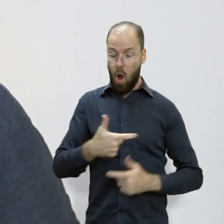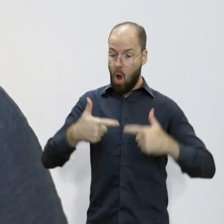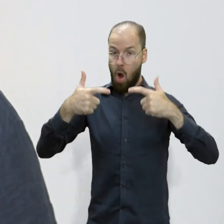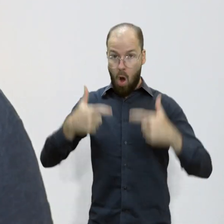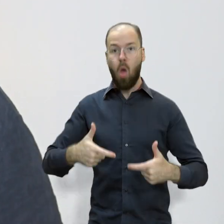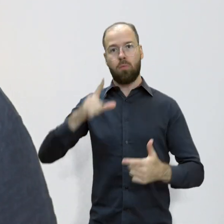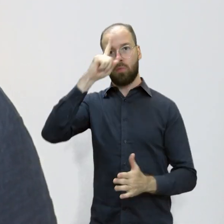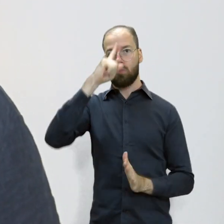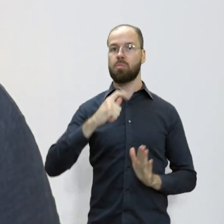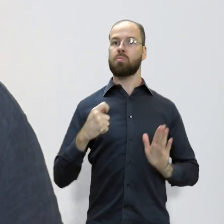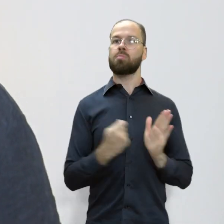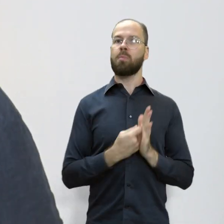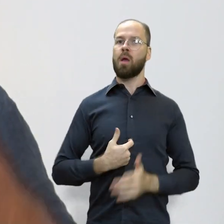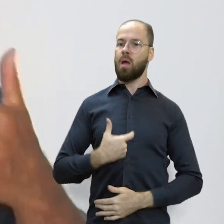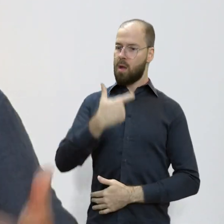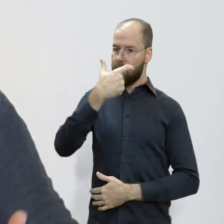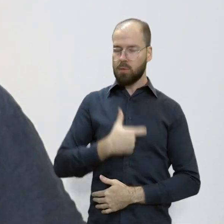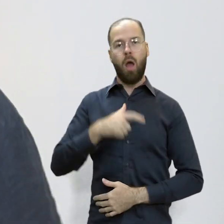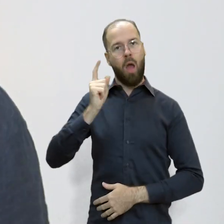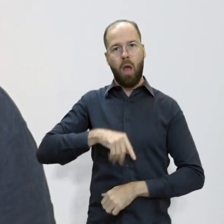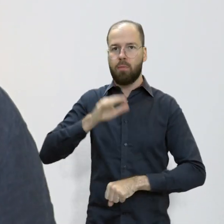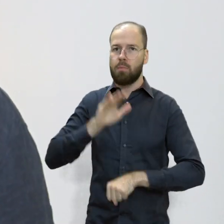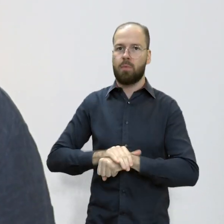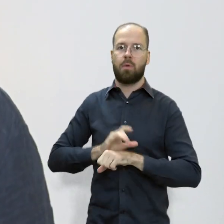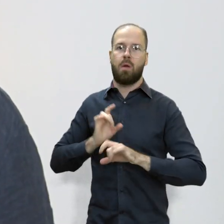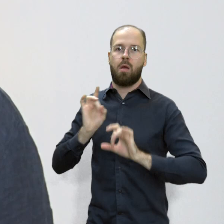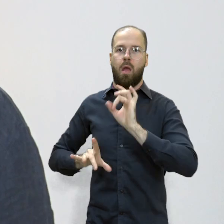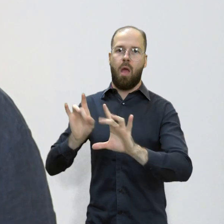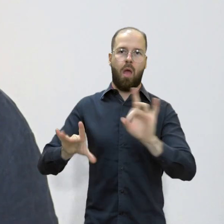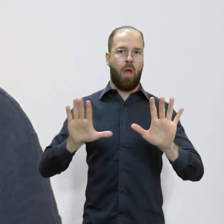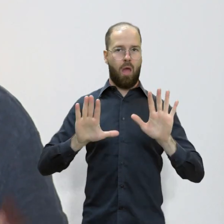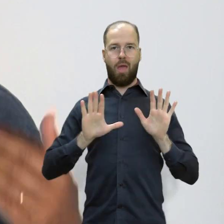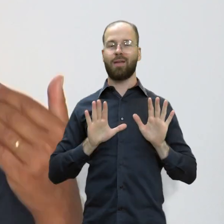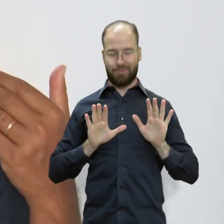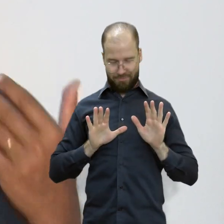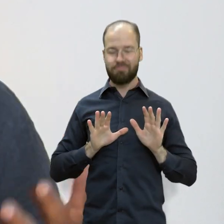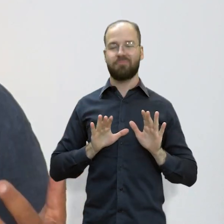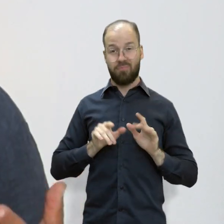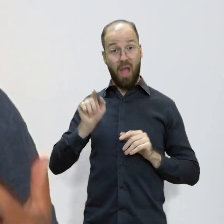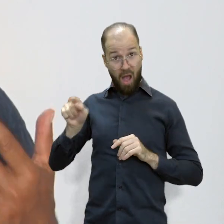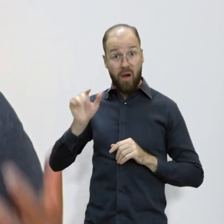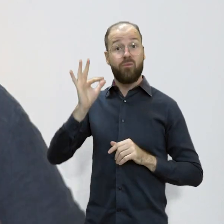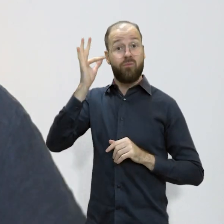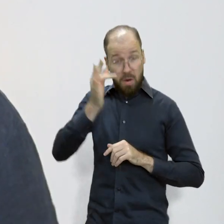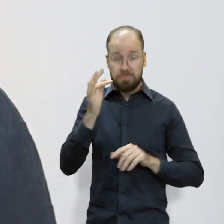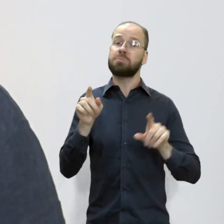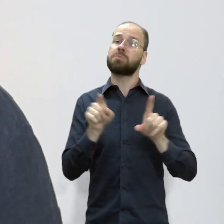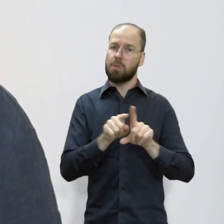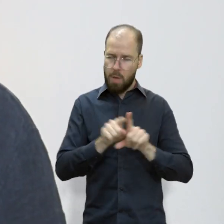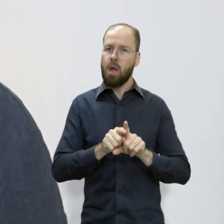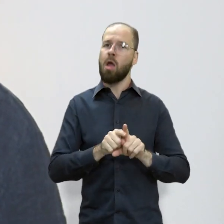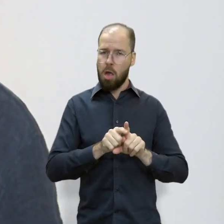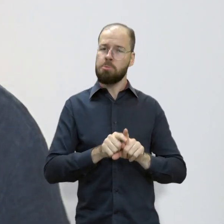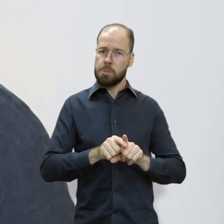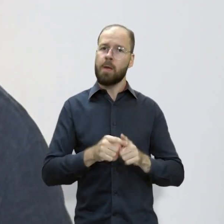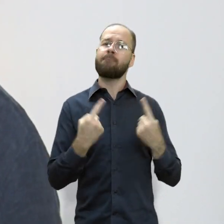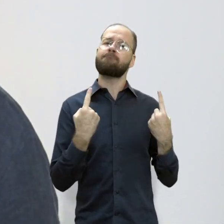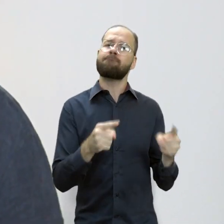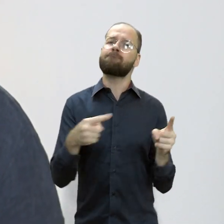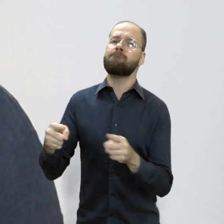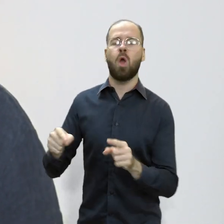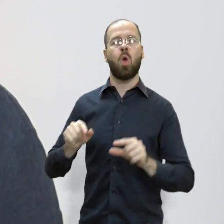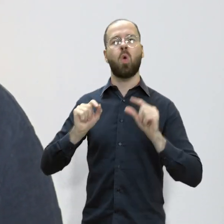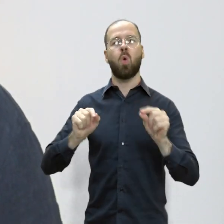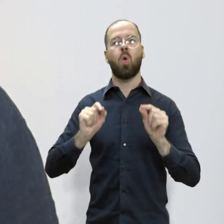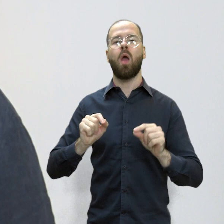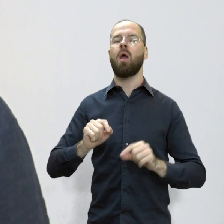do ser que é o nosso, né? Ao fazer isso, o que acaba acontecendo é que ele questiona de maneira radical a noção de natureza